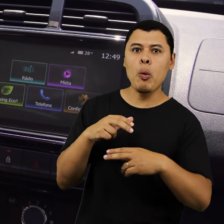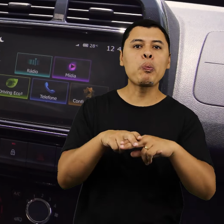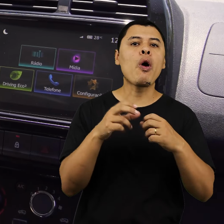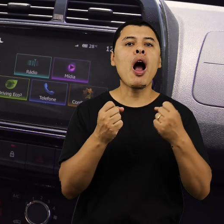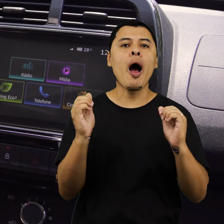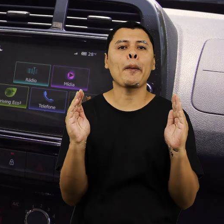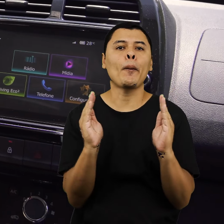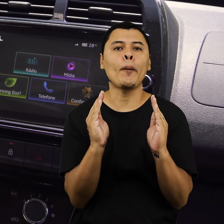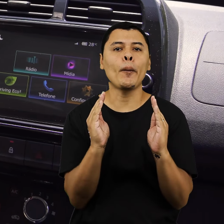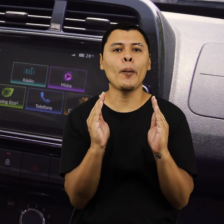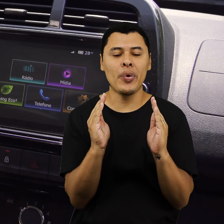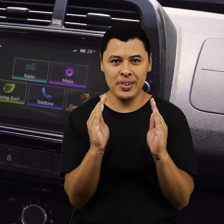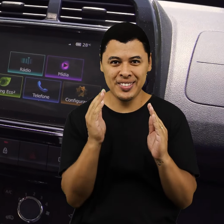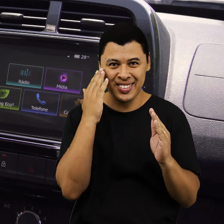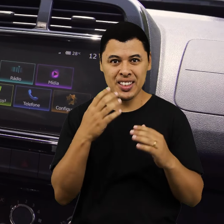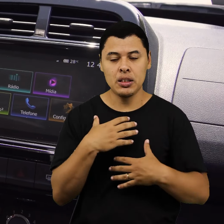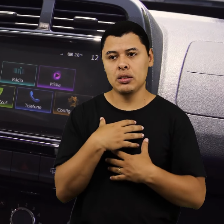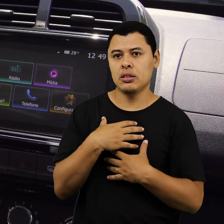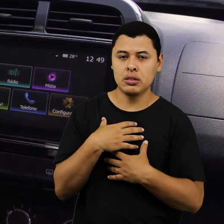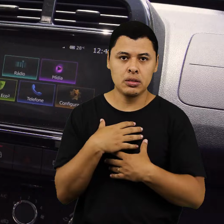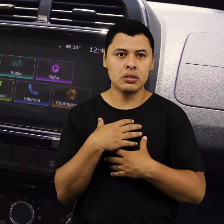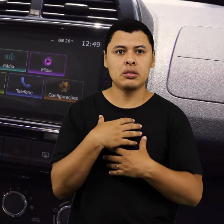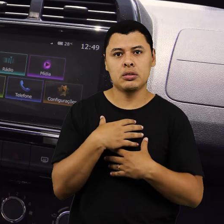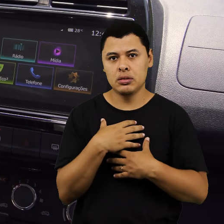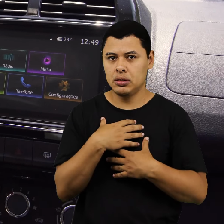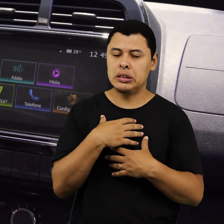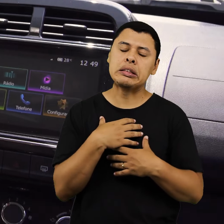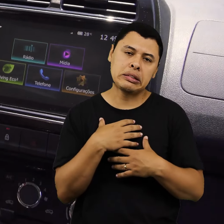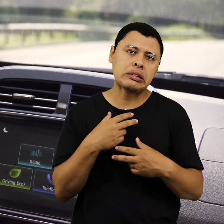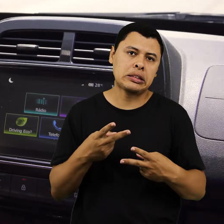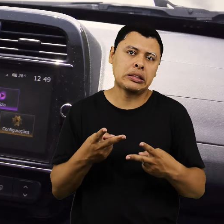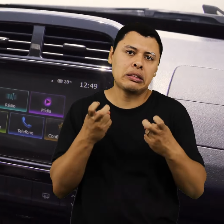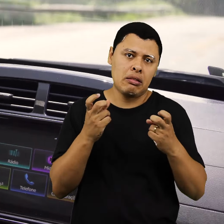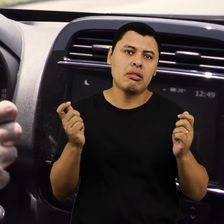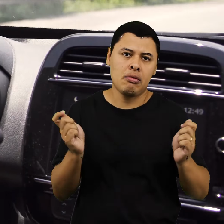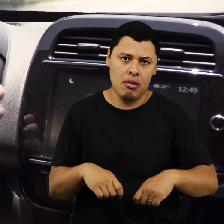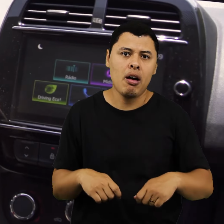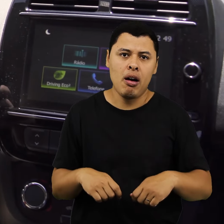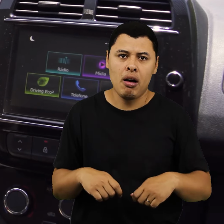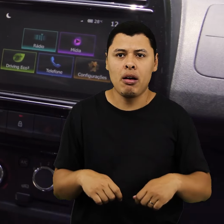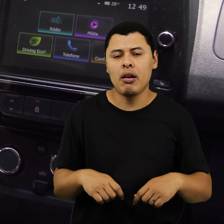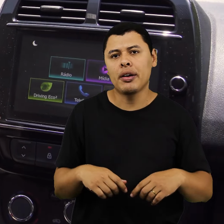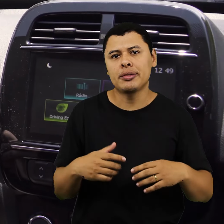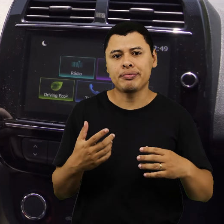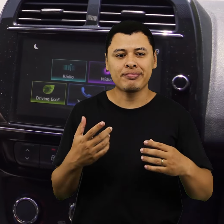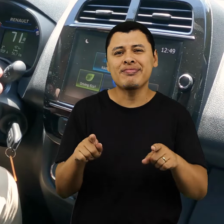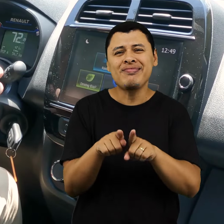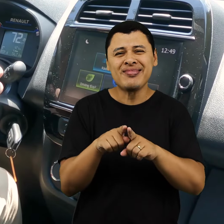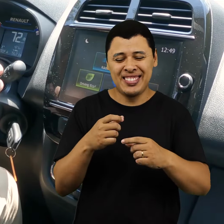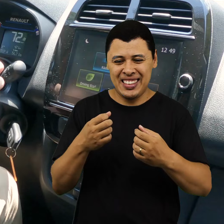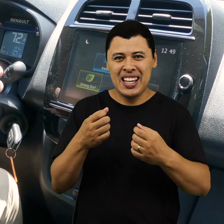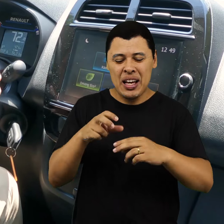alto. Então no corpo você sente esse balançar a mais, né? E novamente a gente não está ergonomicamente tão bem encaixado, né?